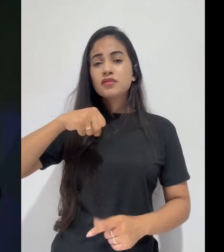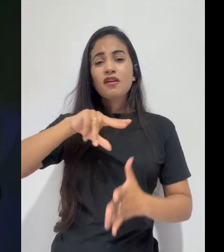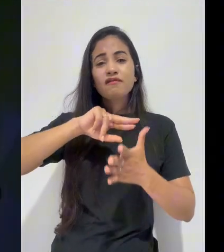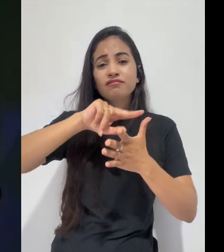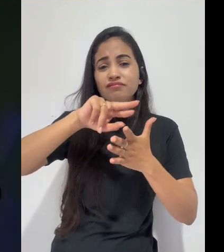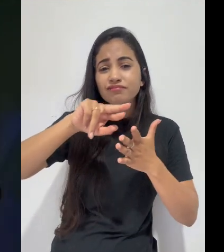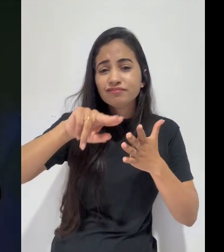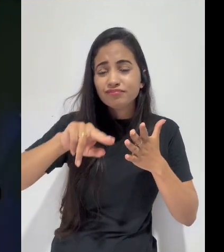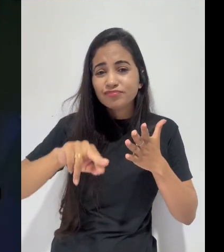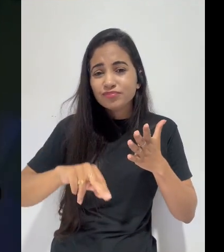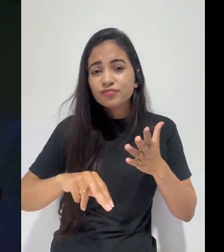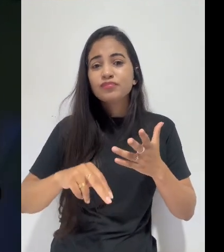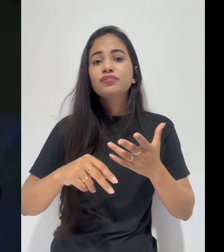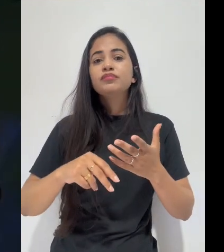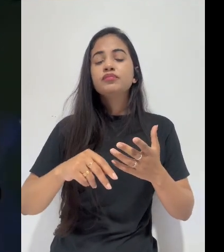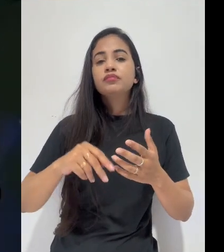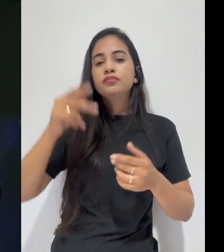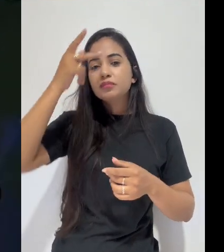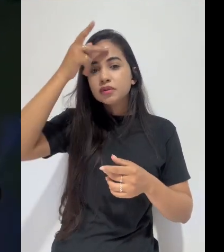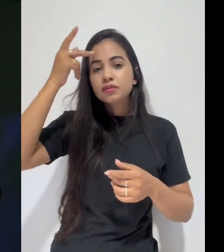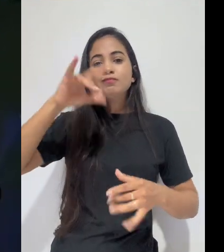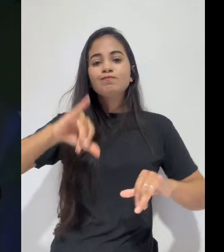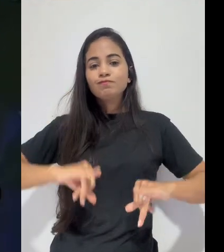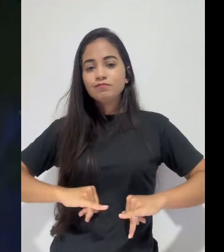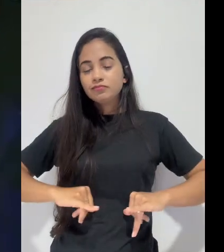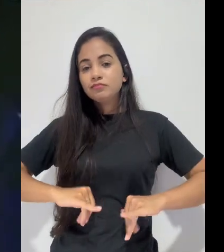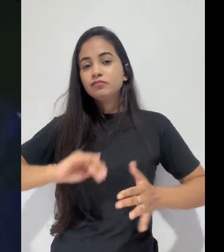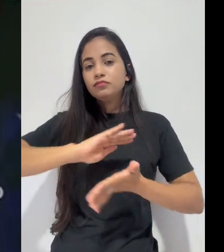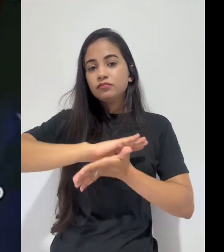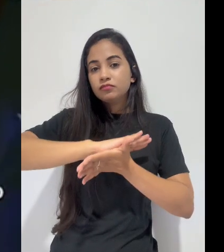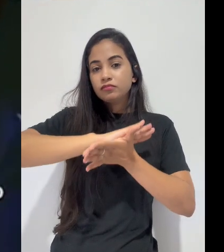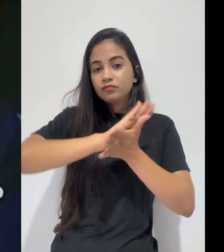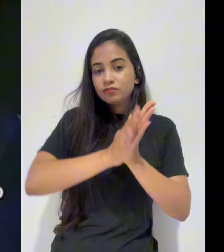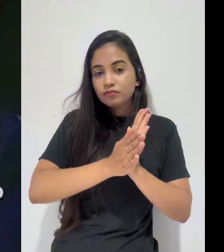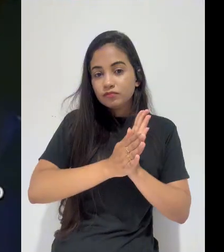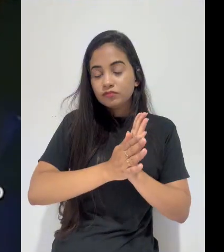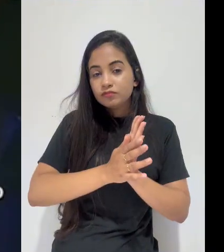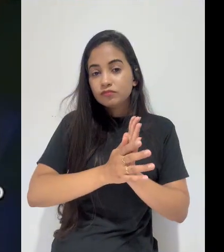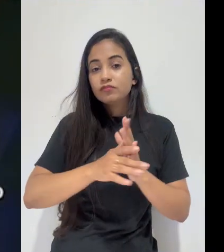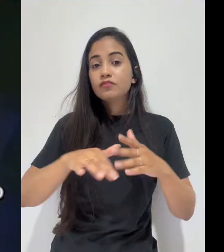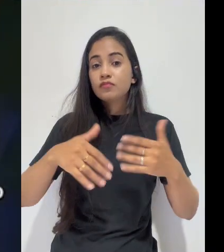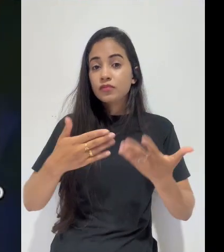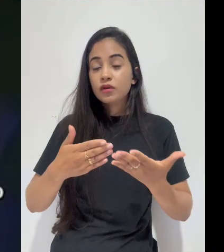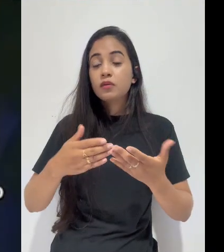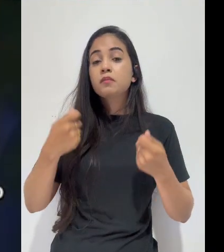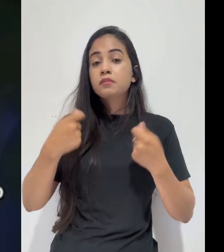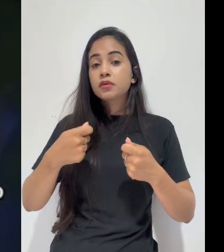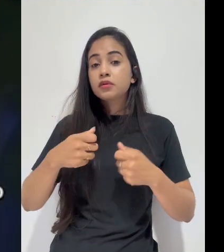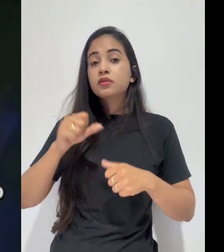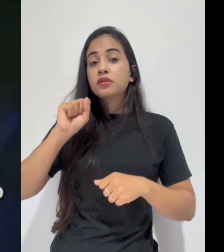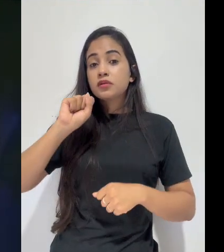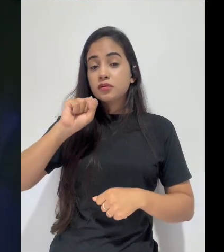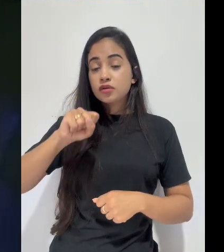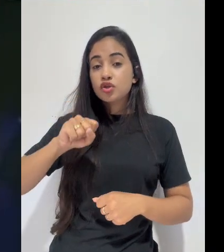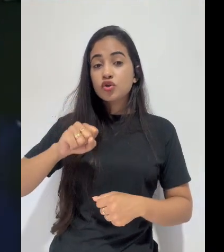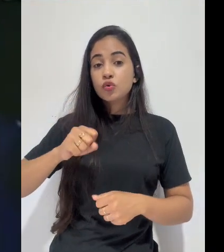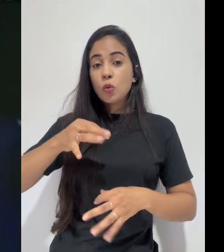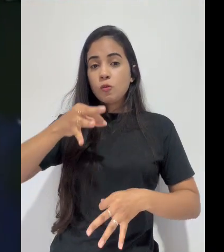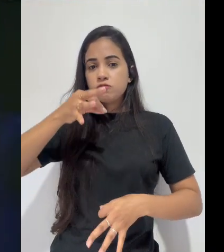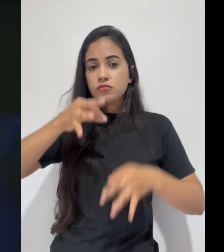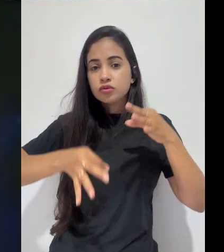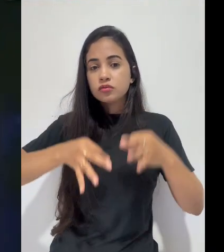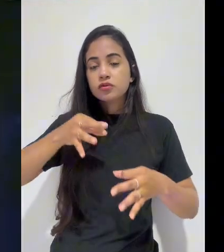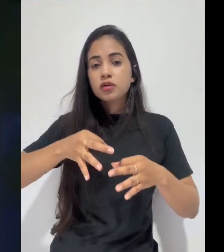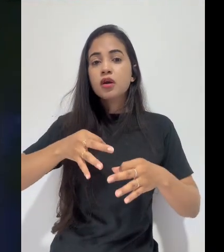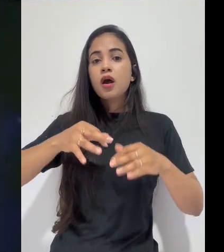um instrumento de diálogo com o Poder Judiciário, ao se transformar num instrumento de diálogo com o Poder Judiciário, obrigou